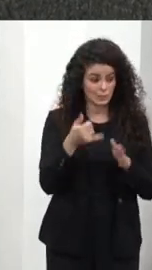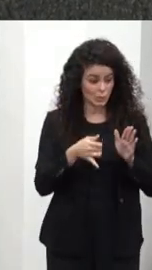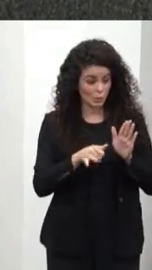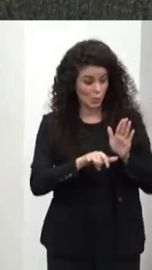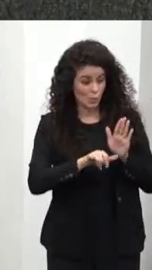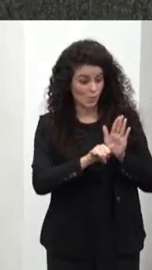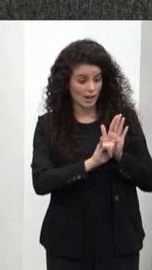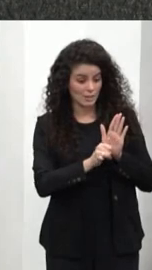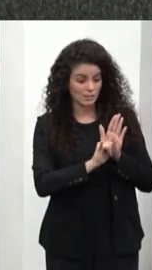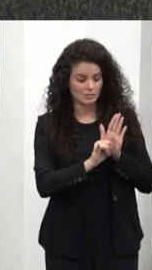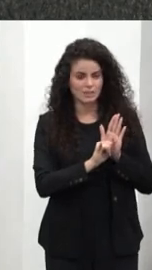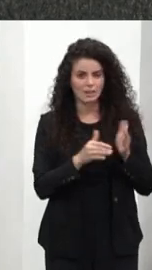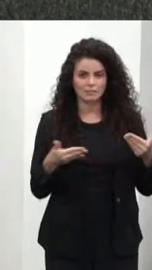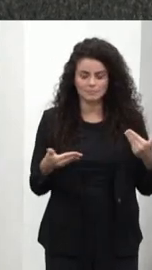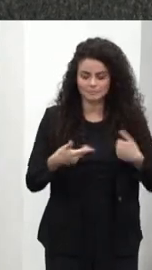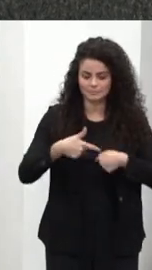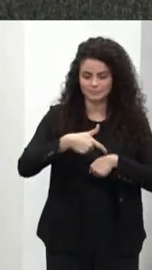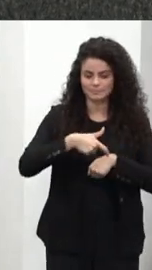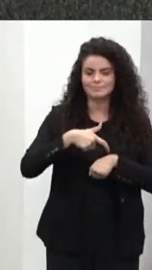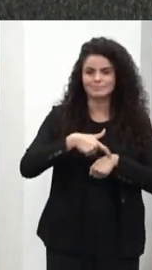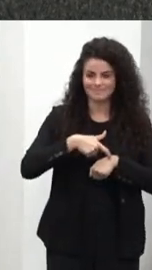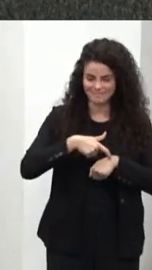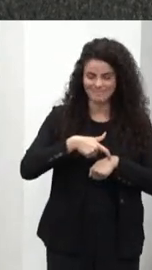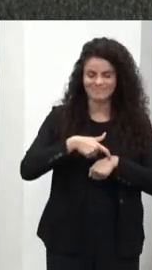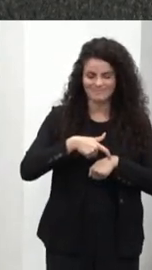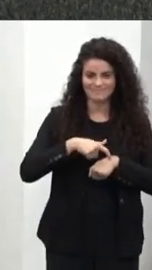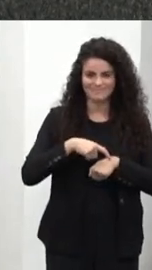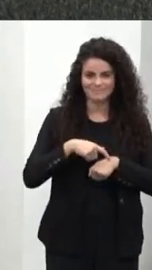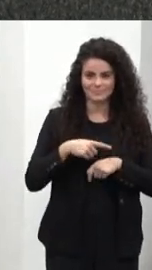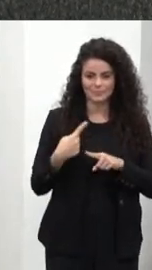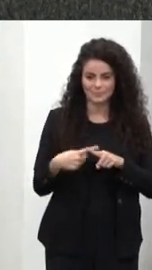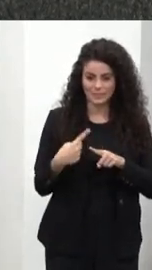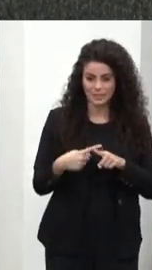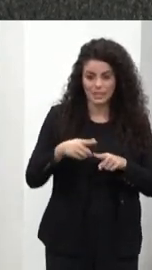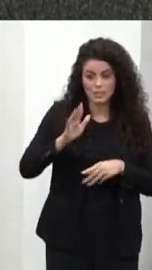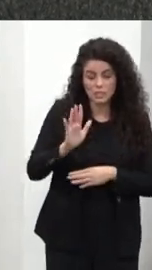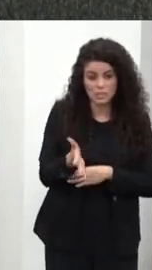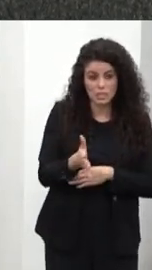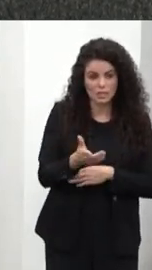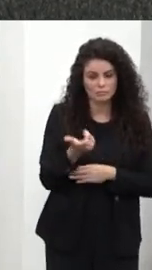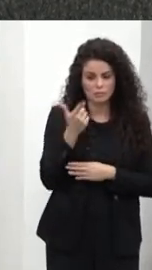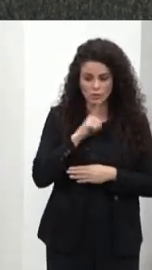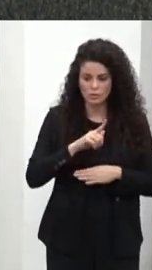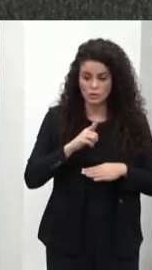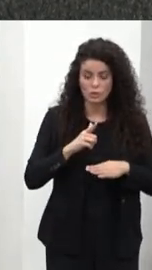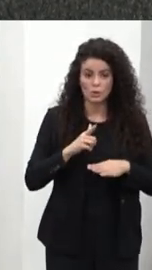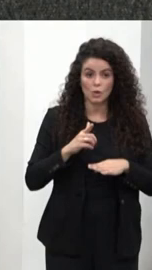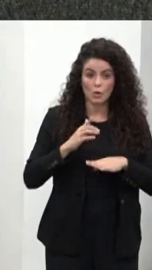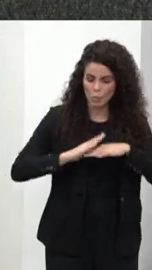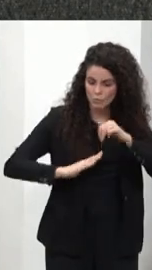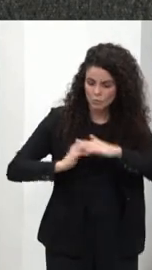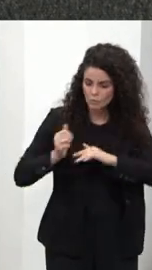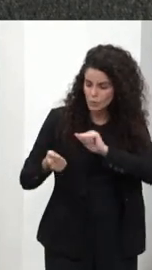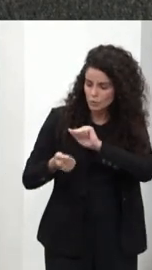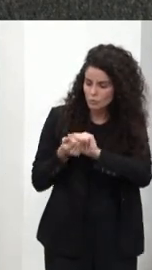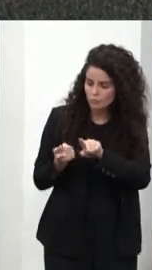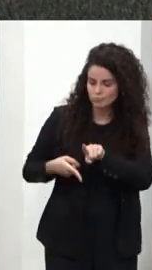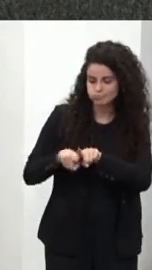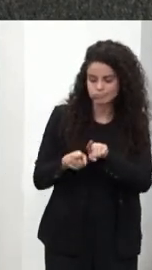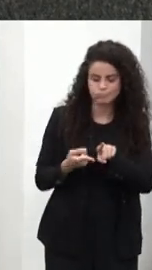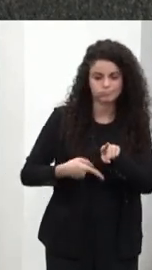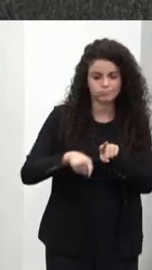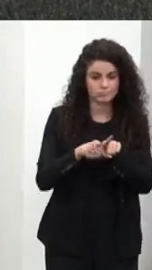neste momento esse edital ele foi realizado e foi construída muitas mãos o setor cultural trabalho